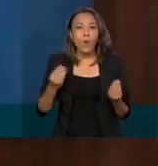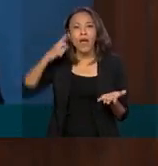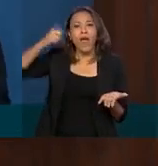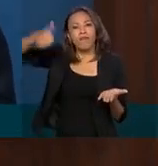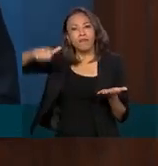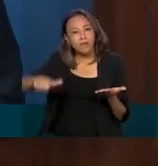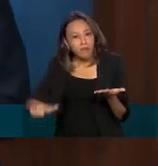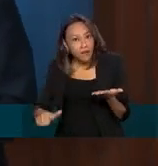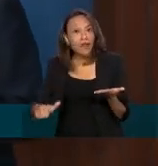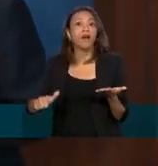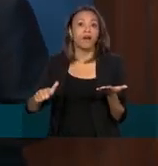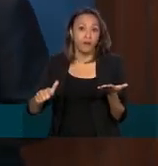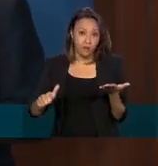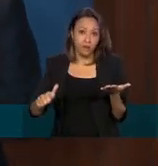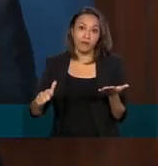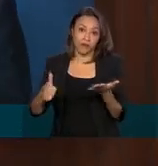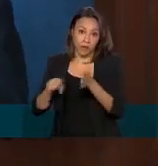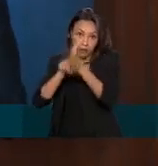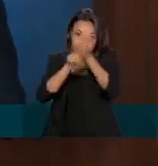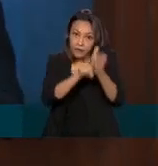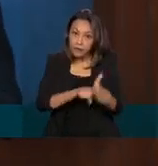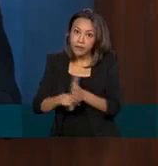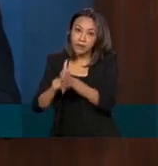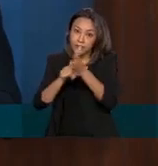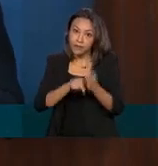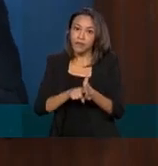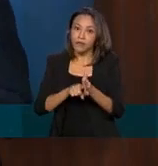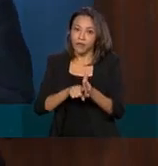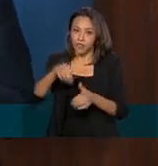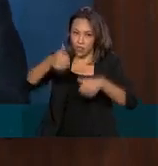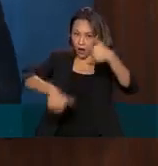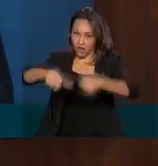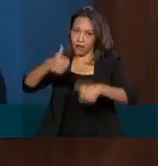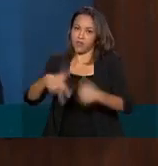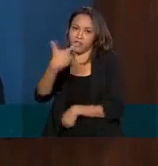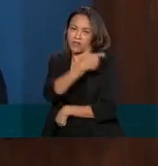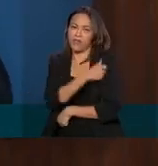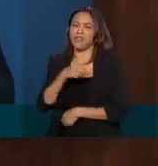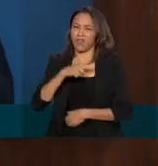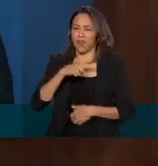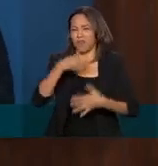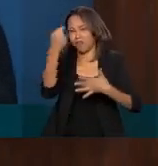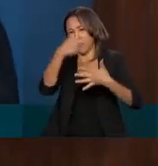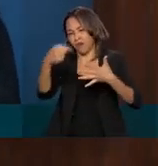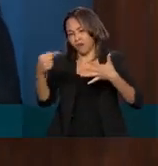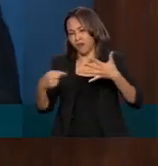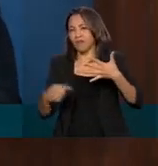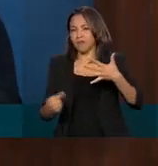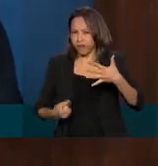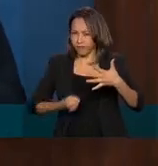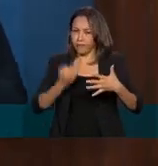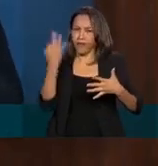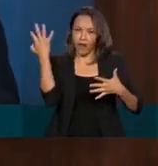como ela é avaliada. A gente tem que levar em consideração várias coisas. Ele mencionou a parte de